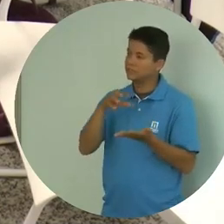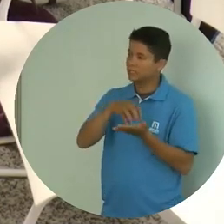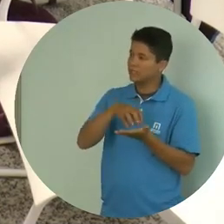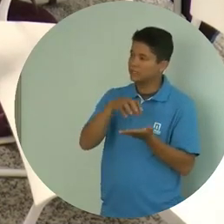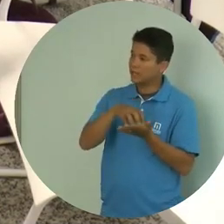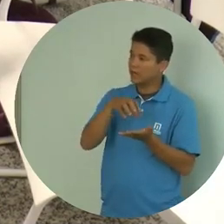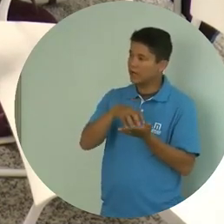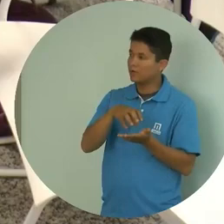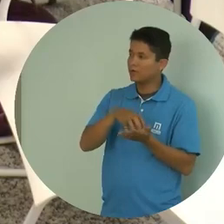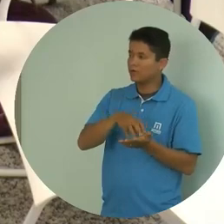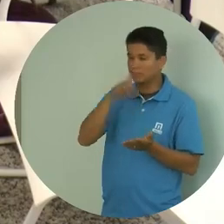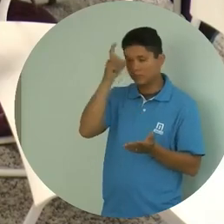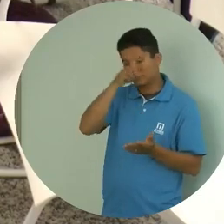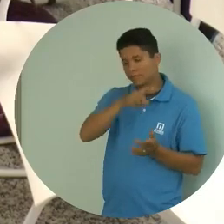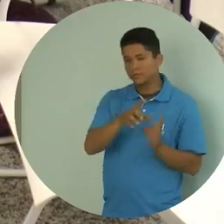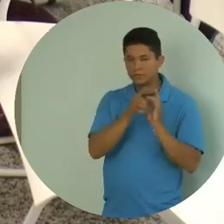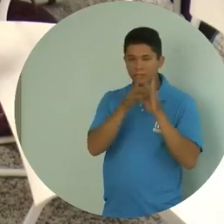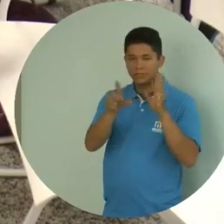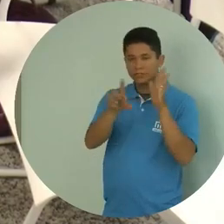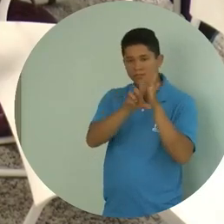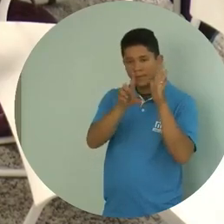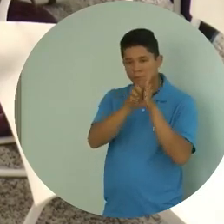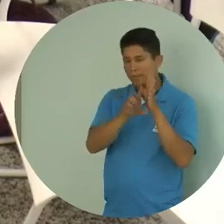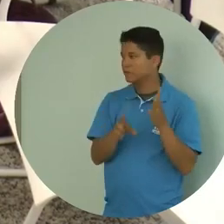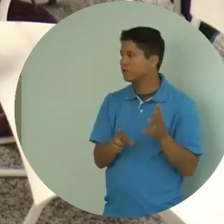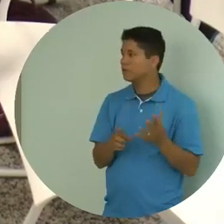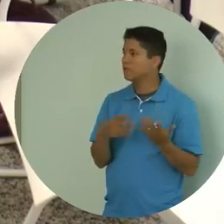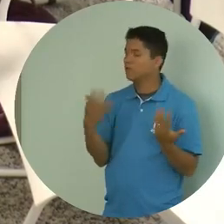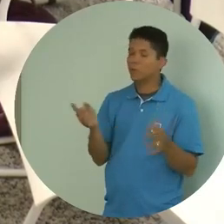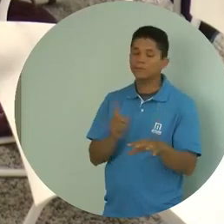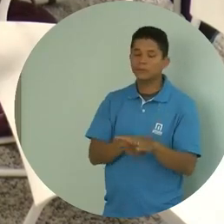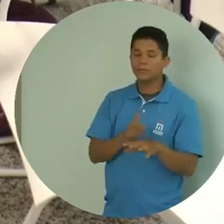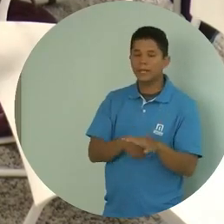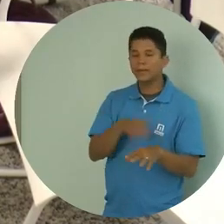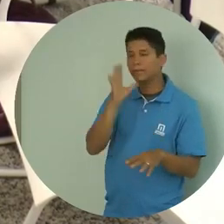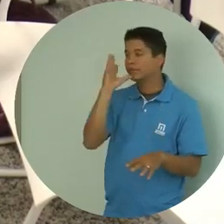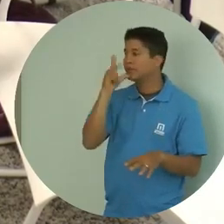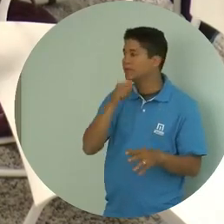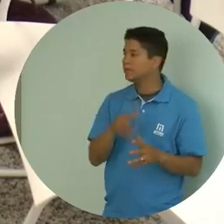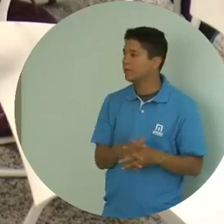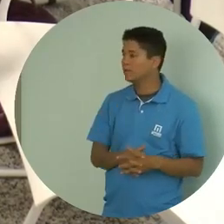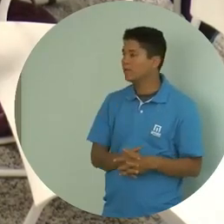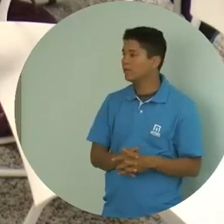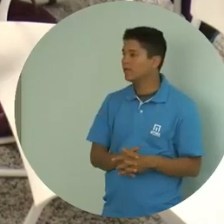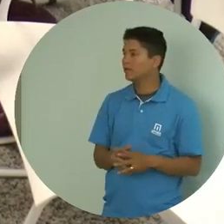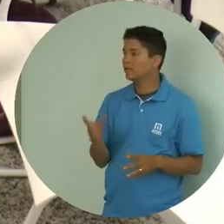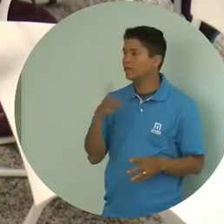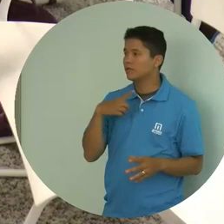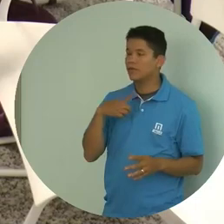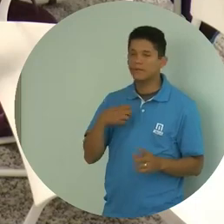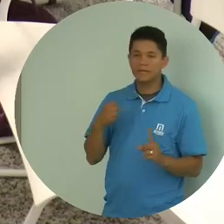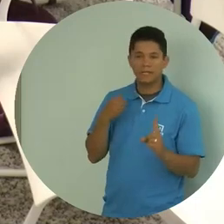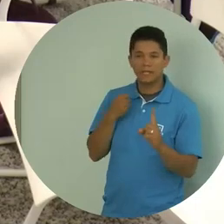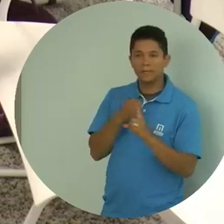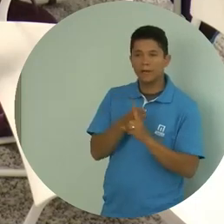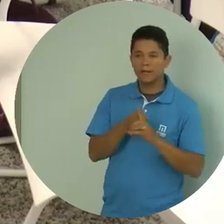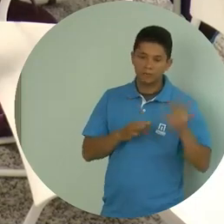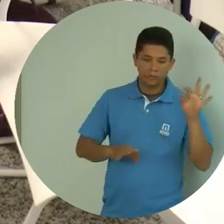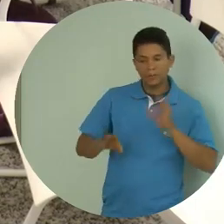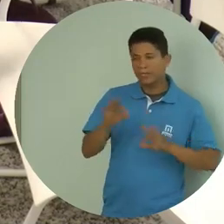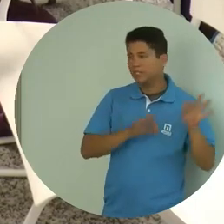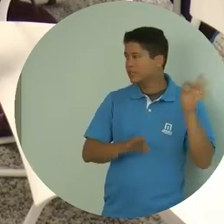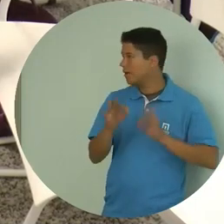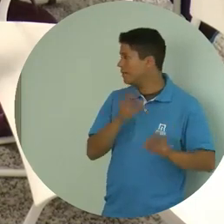foi difícil, né, o processo de licenciamento. Queria saber quanto tempo levou e se teve algum impacto no planejamento,